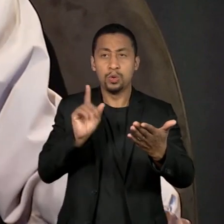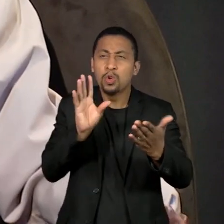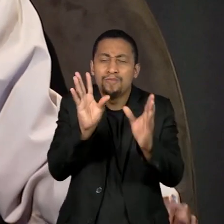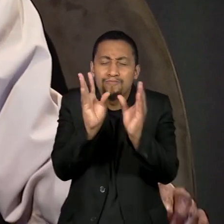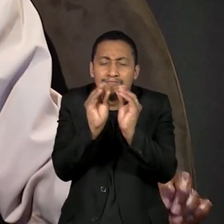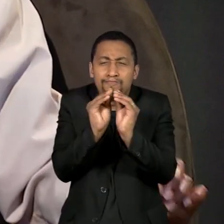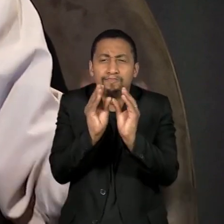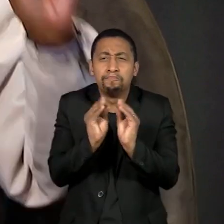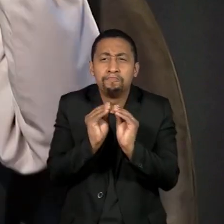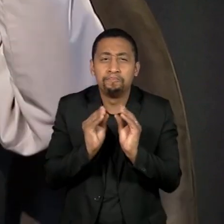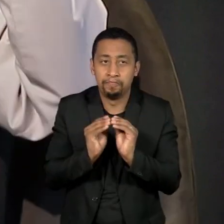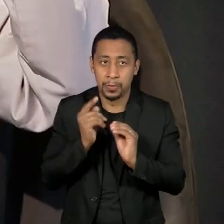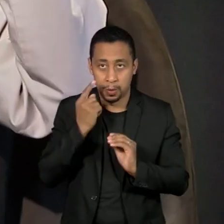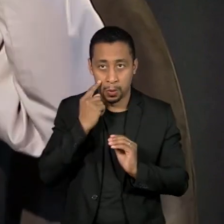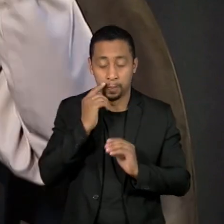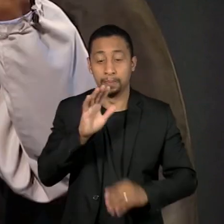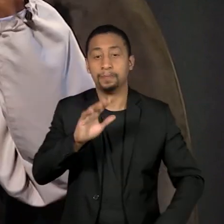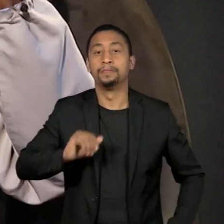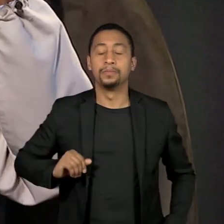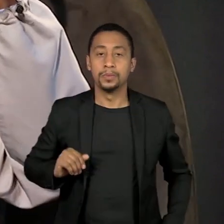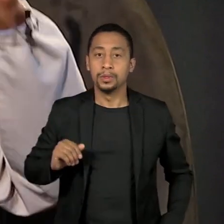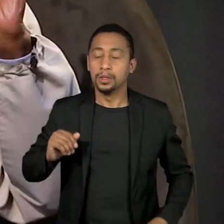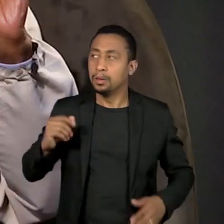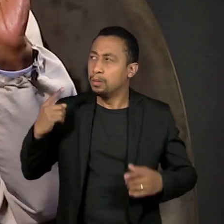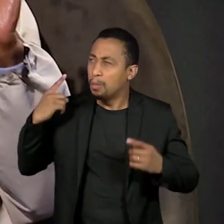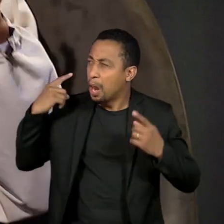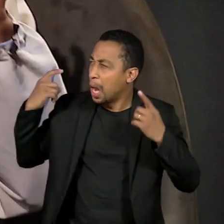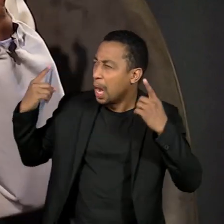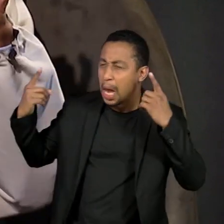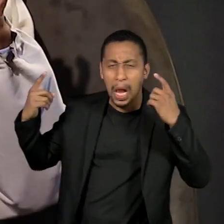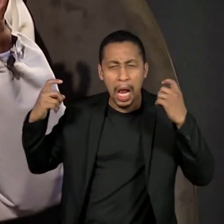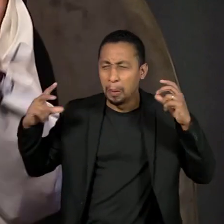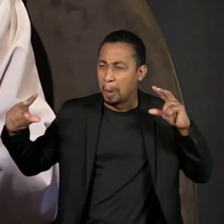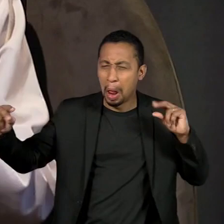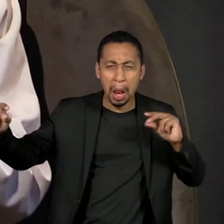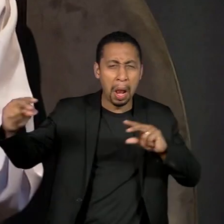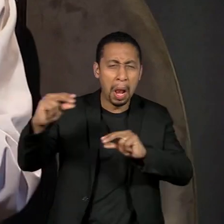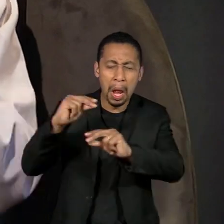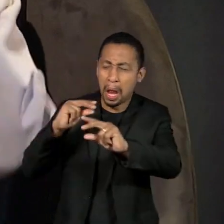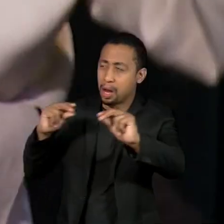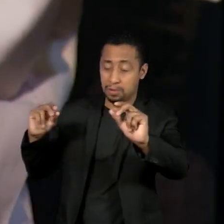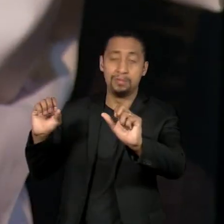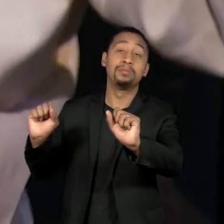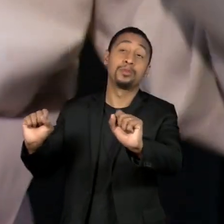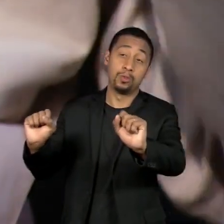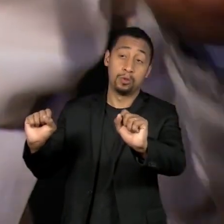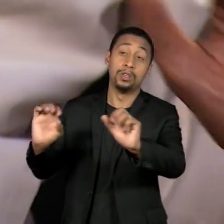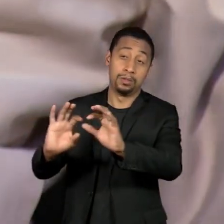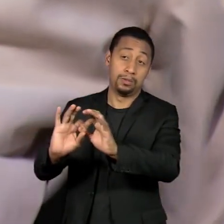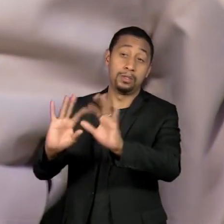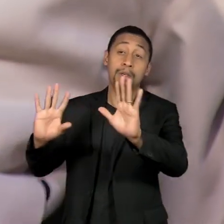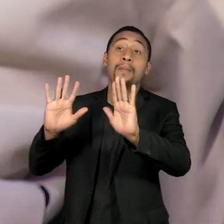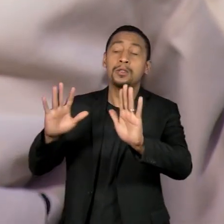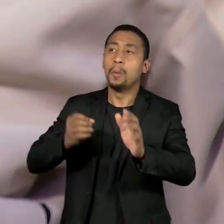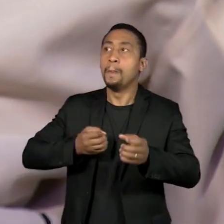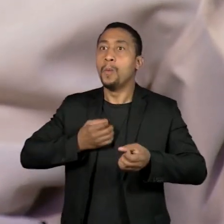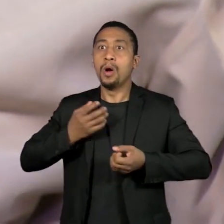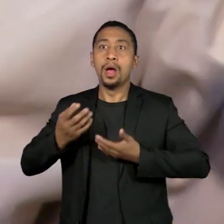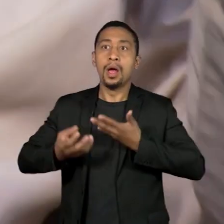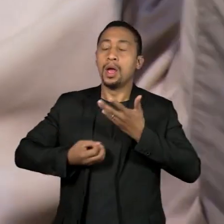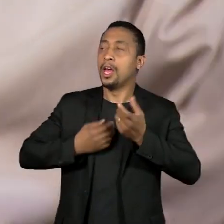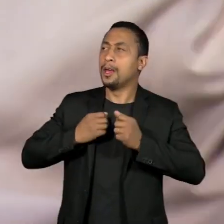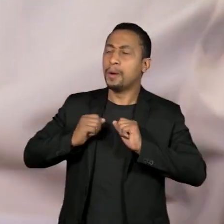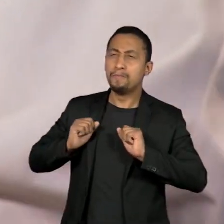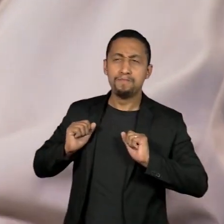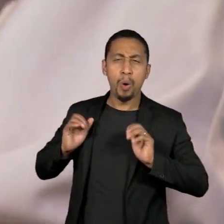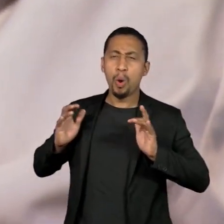trechos. Pode ter barulho a pampa, supimpa o poema, sobe e desce a rampa,